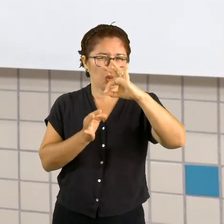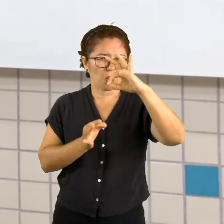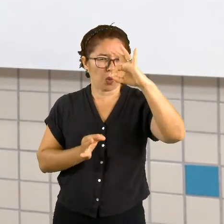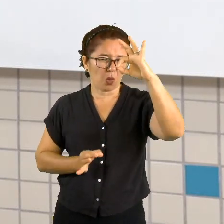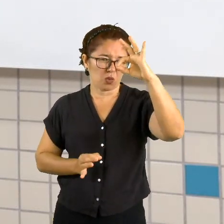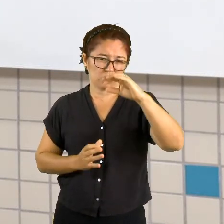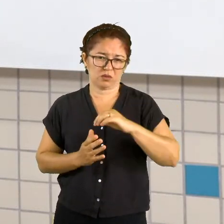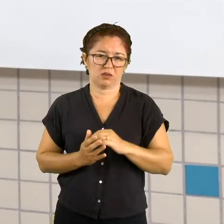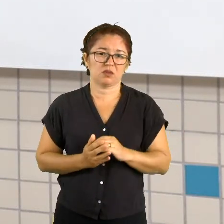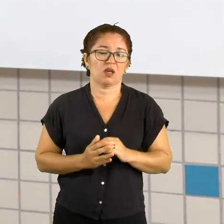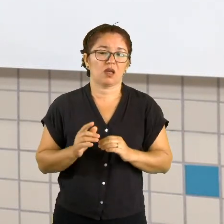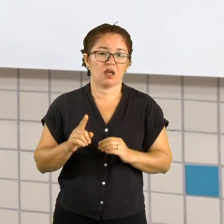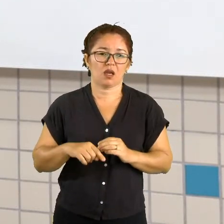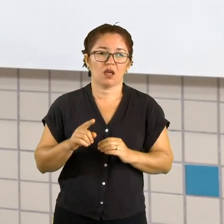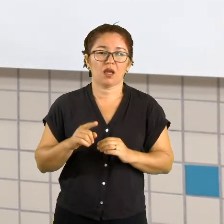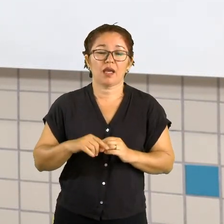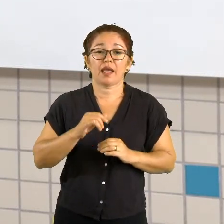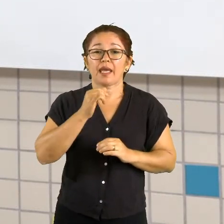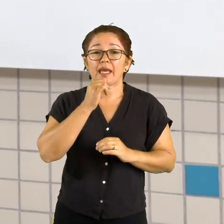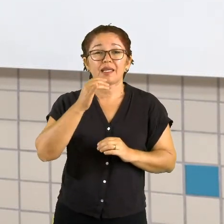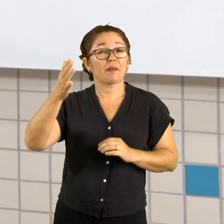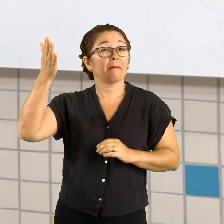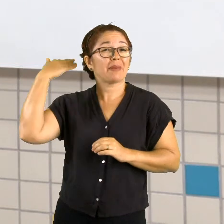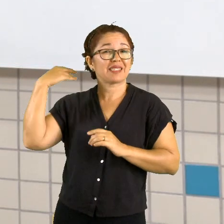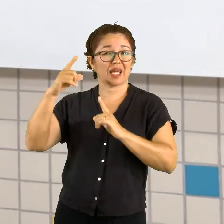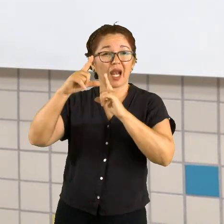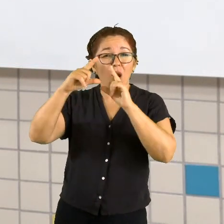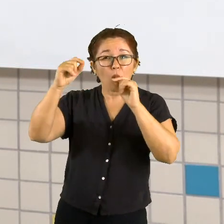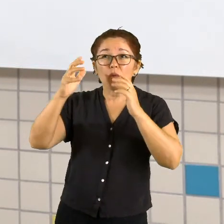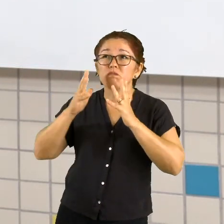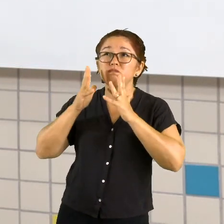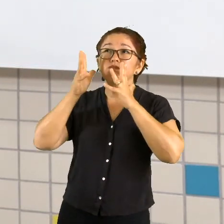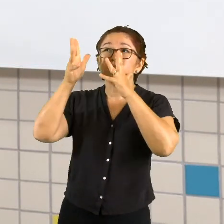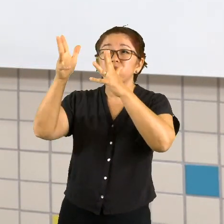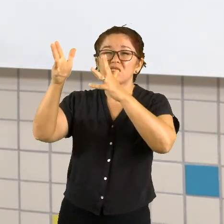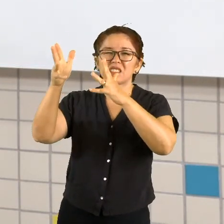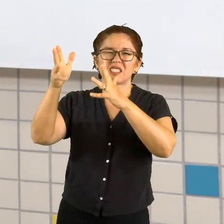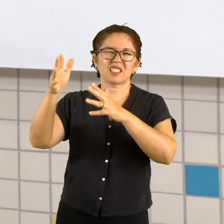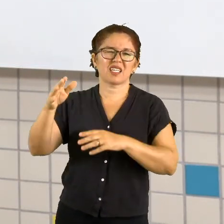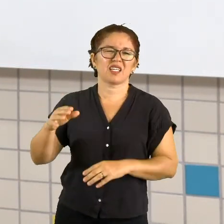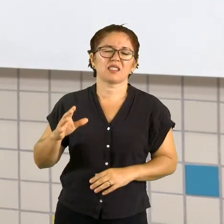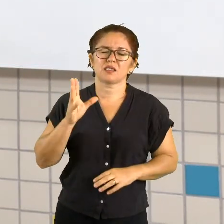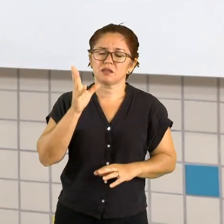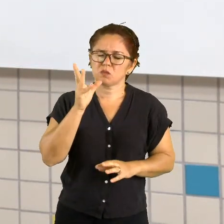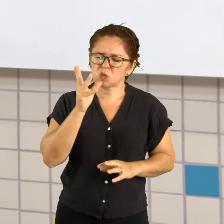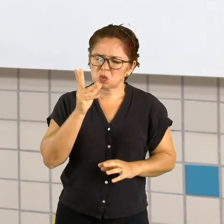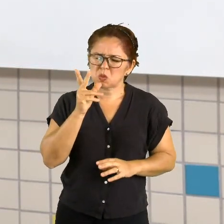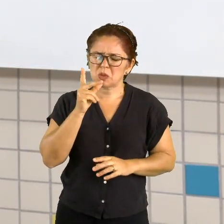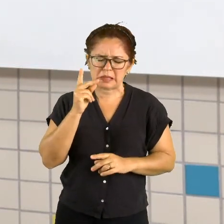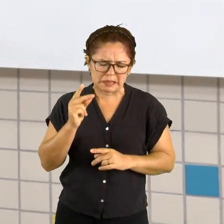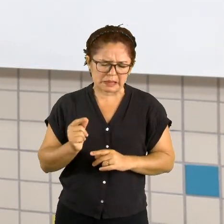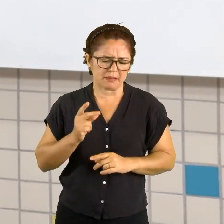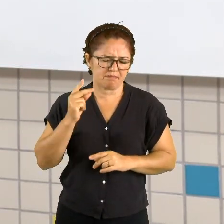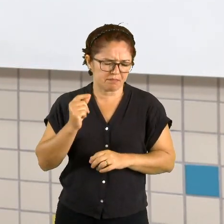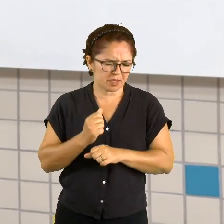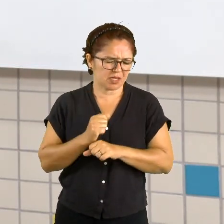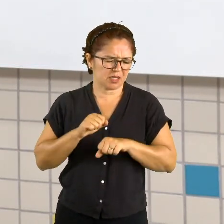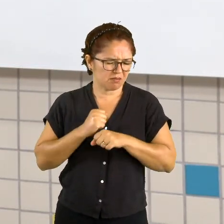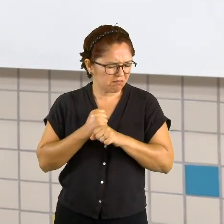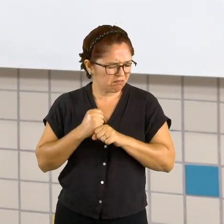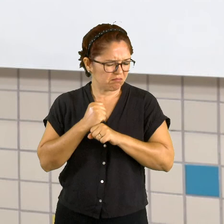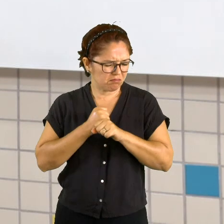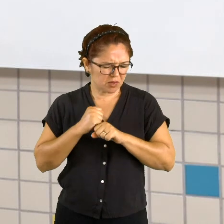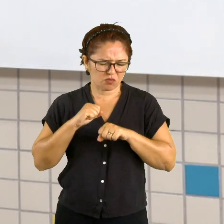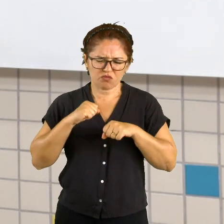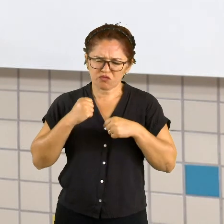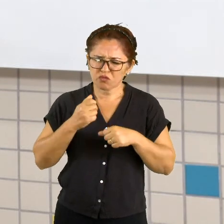a tecnologia para se chegar até a Lua, né, foi sendo criada, né, a partir desse sonho que as pessoas